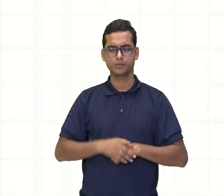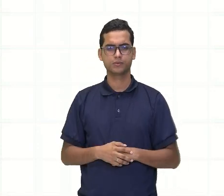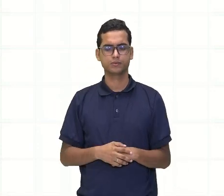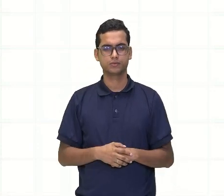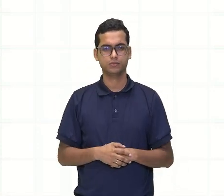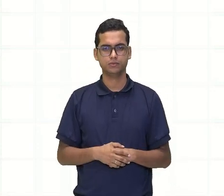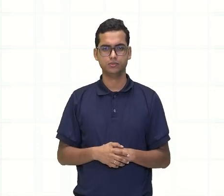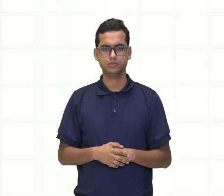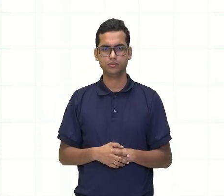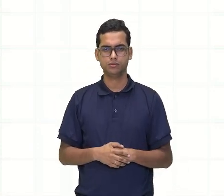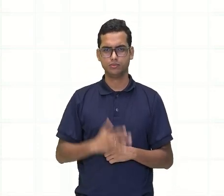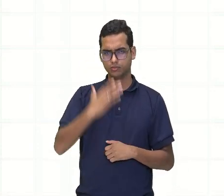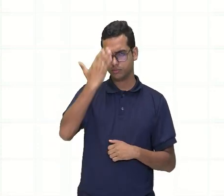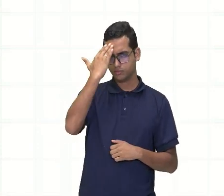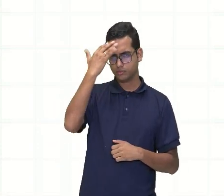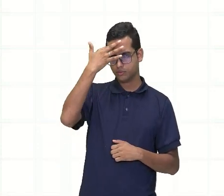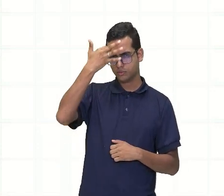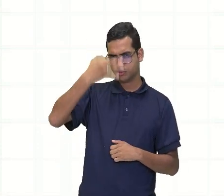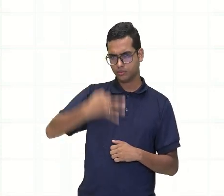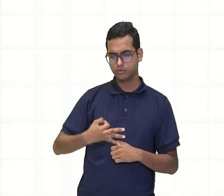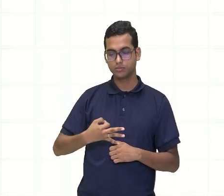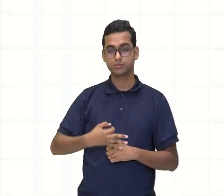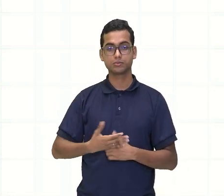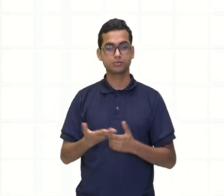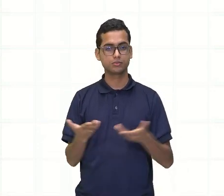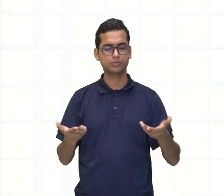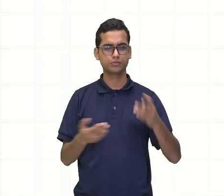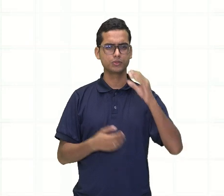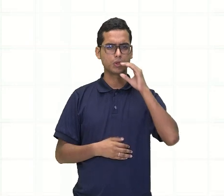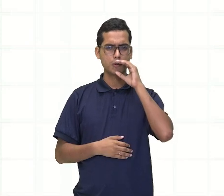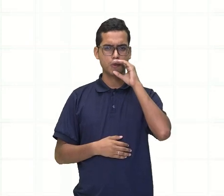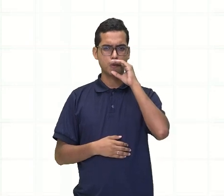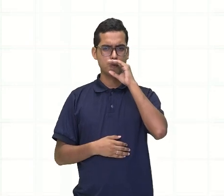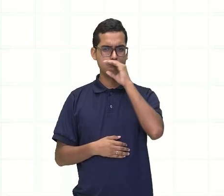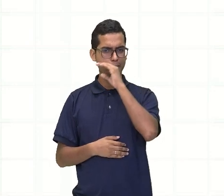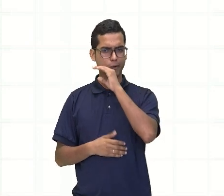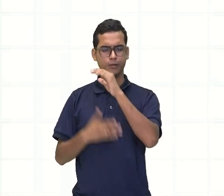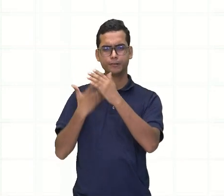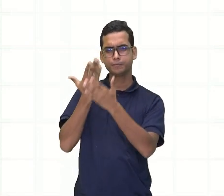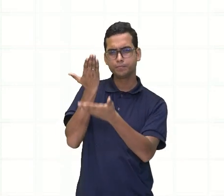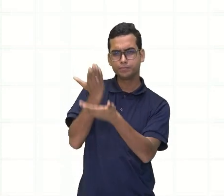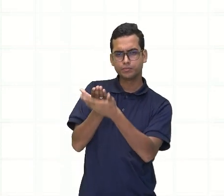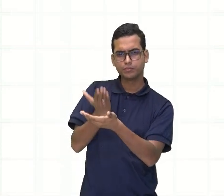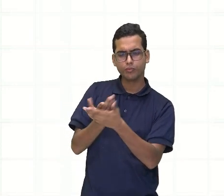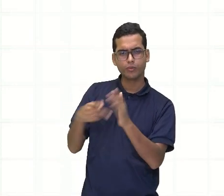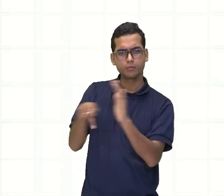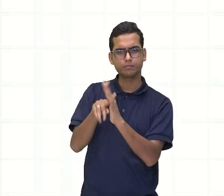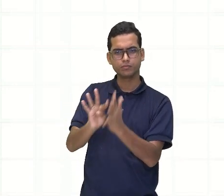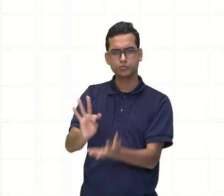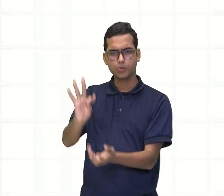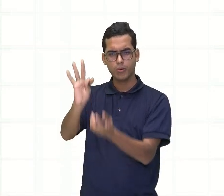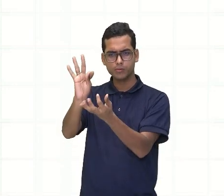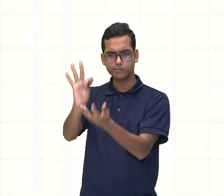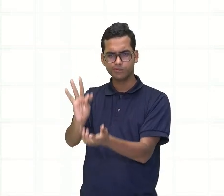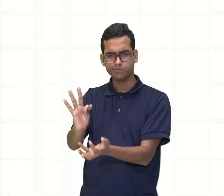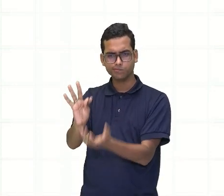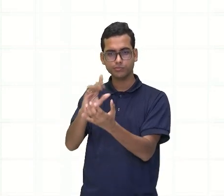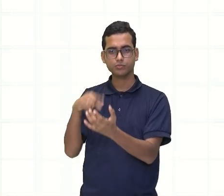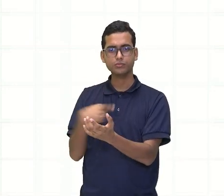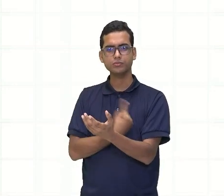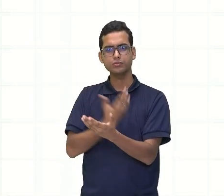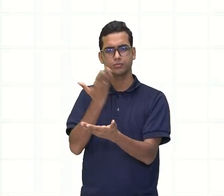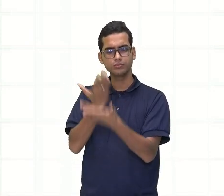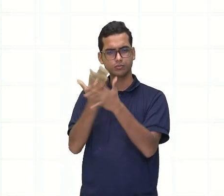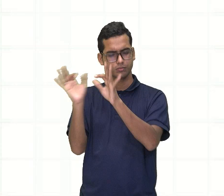certo? E esse calor, né, esse estudo da termodinâmica, nós vimos aí, ele